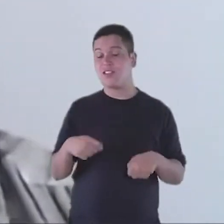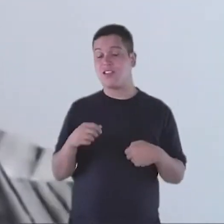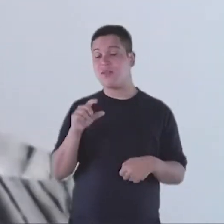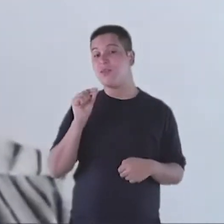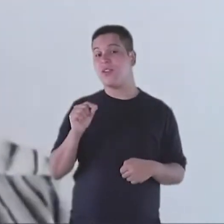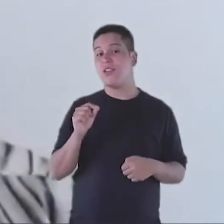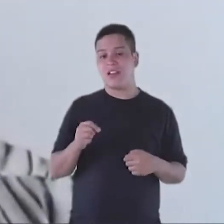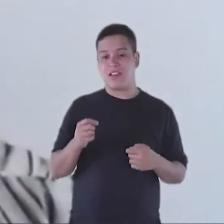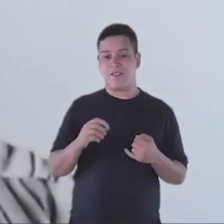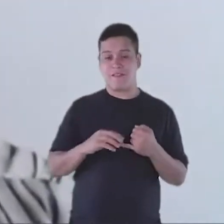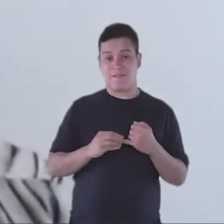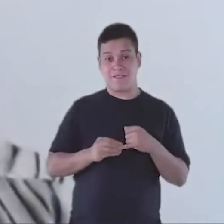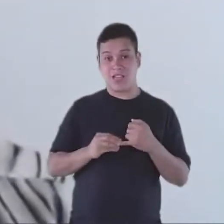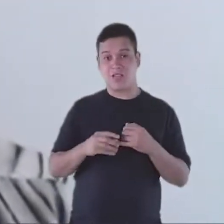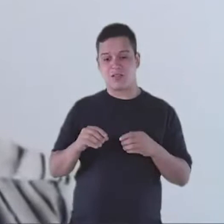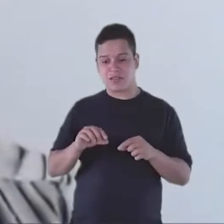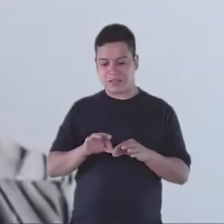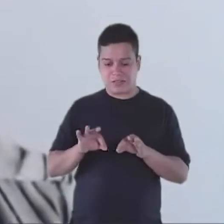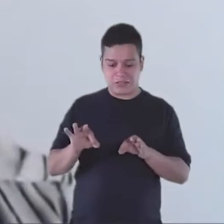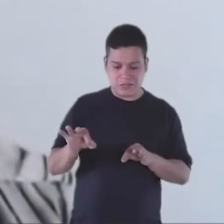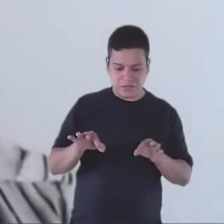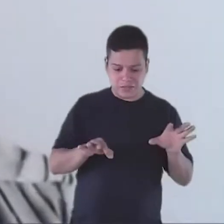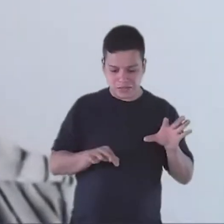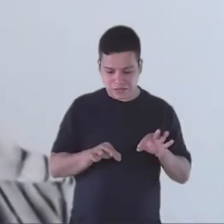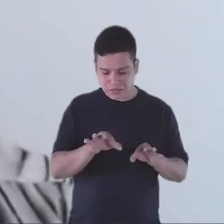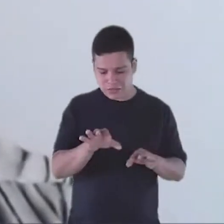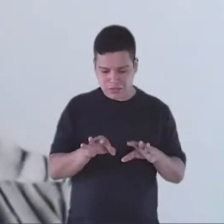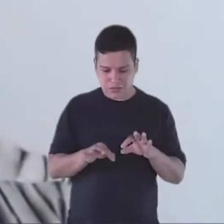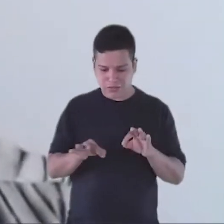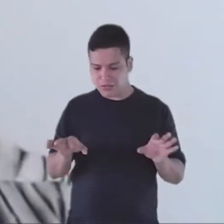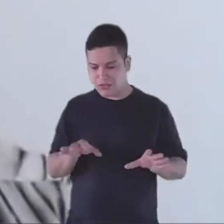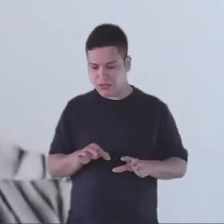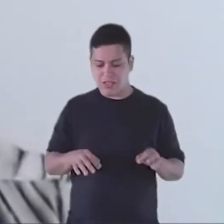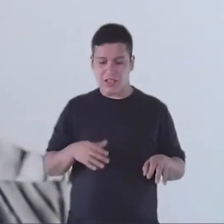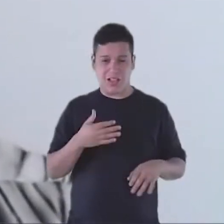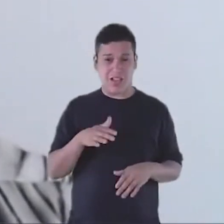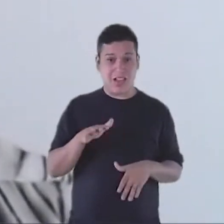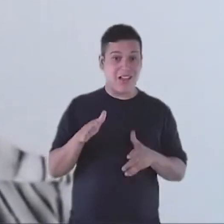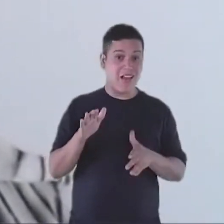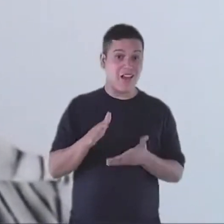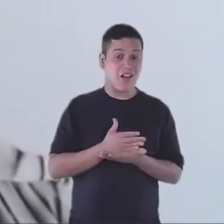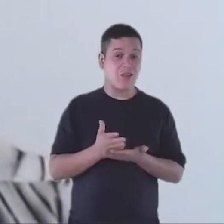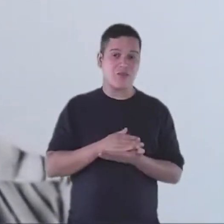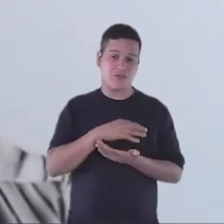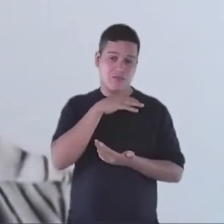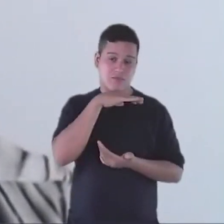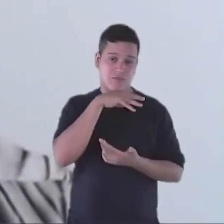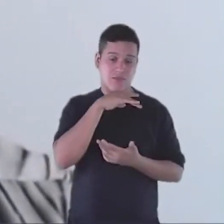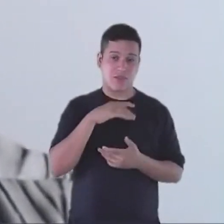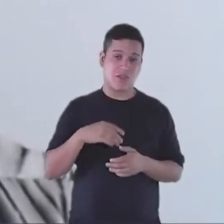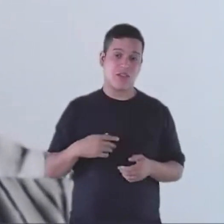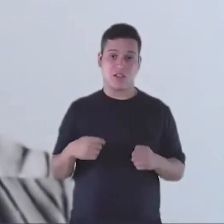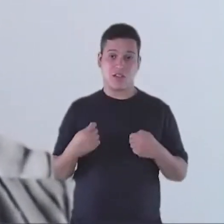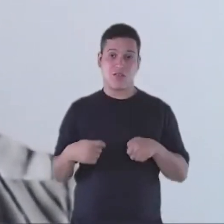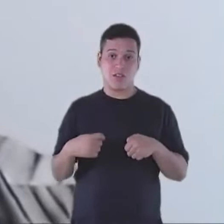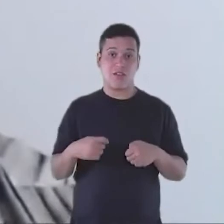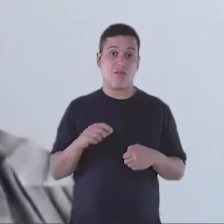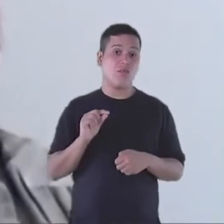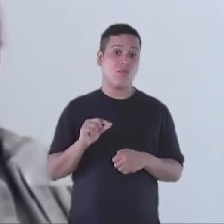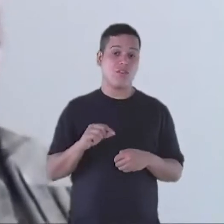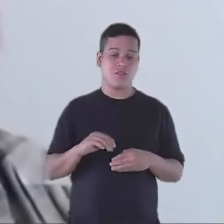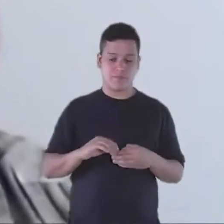armazém, e tinha os feijões que eram pichados, feinhos,